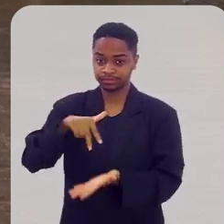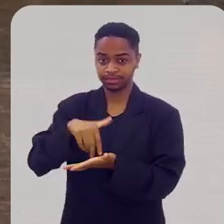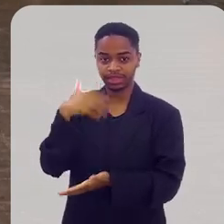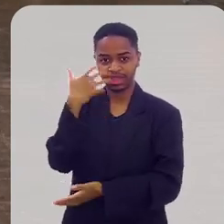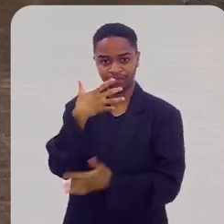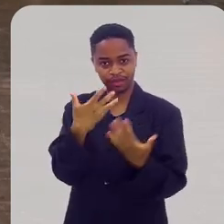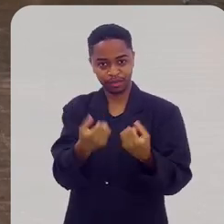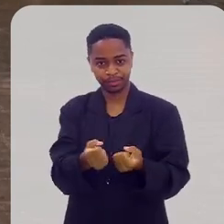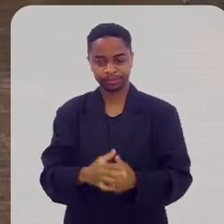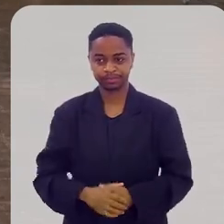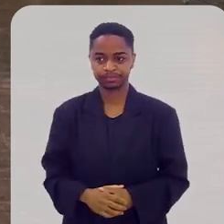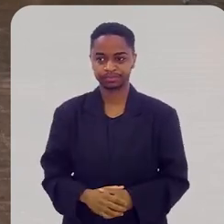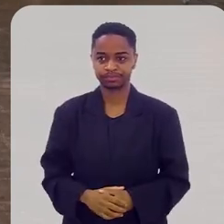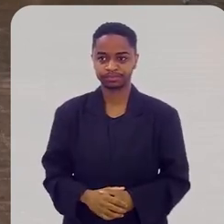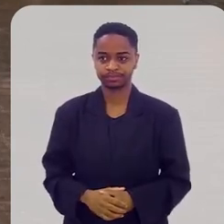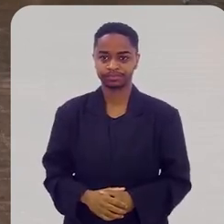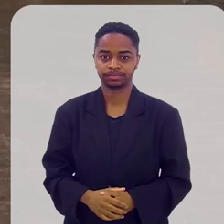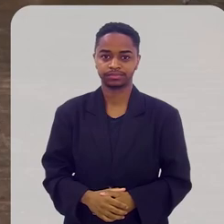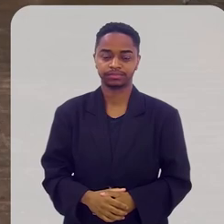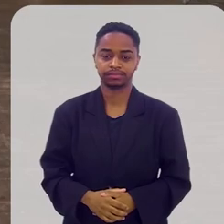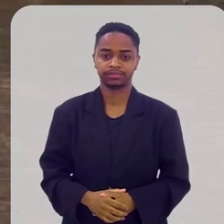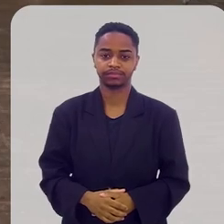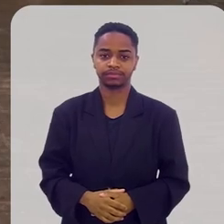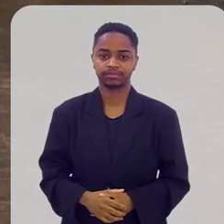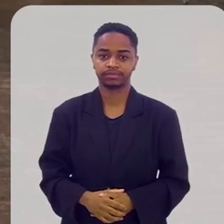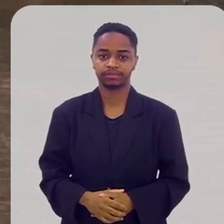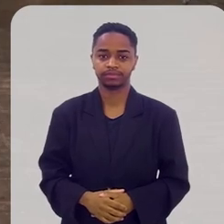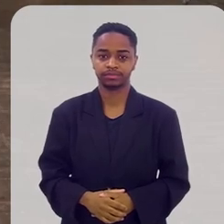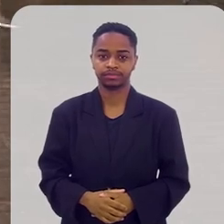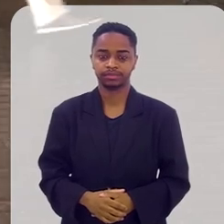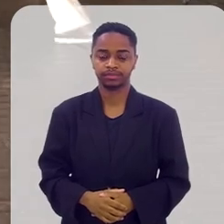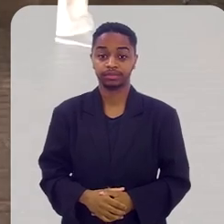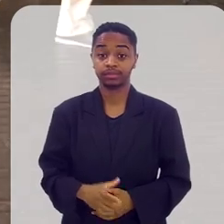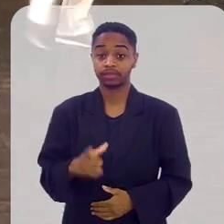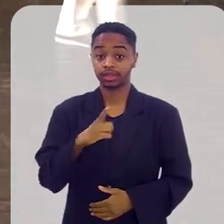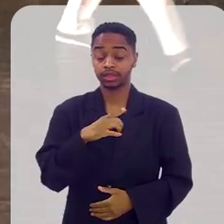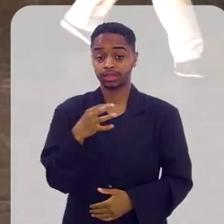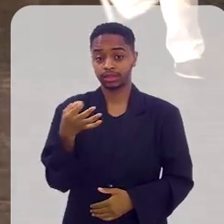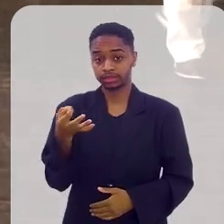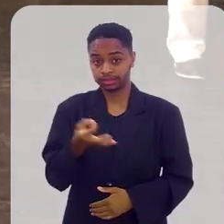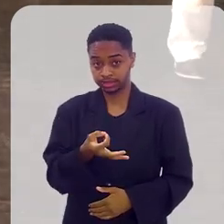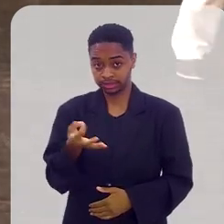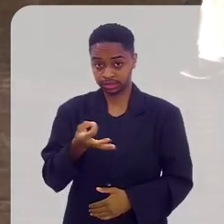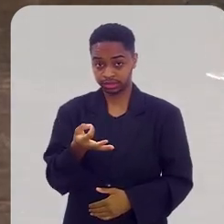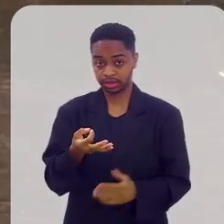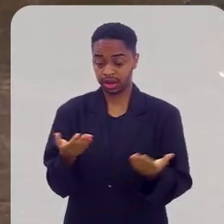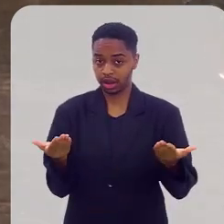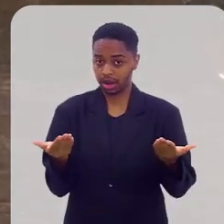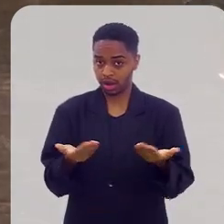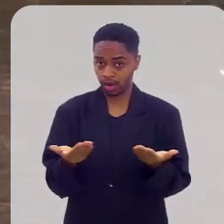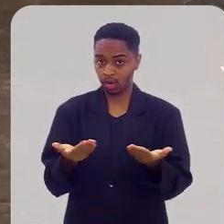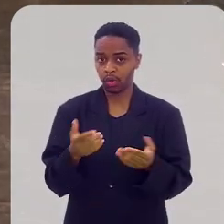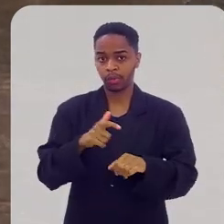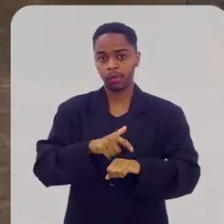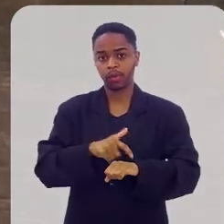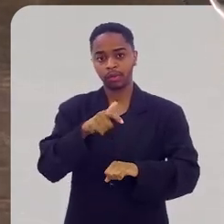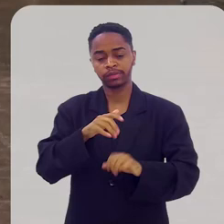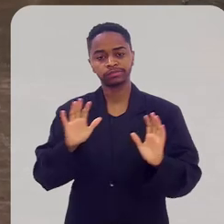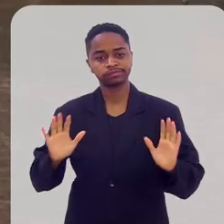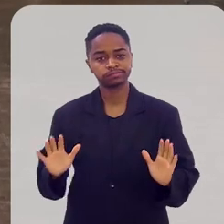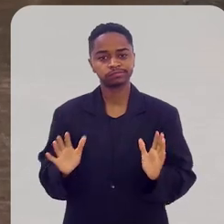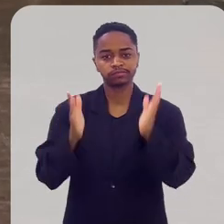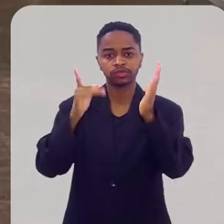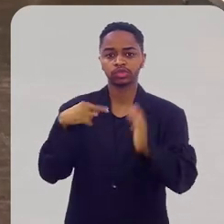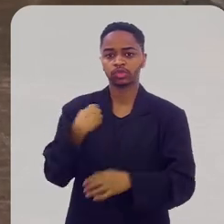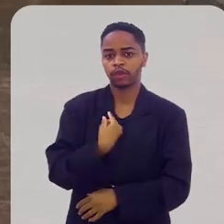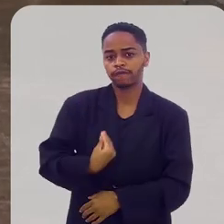Iago, manda pra todo o Brasil. Eu tenho certeza que nesse momento festivo que a gente